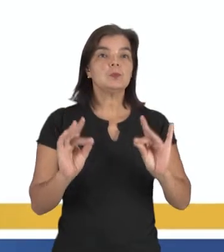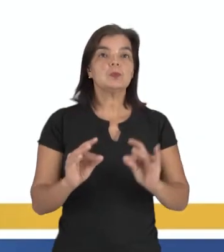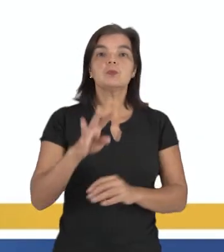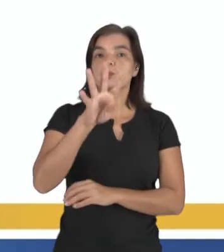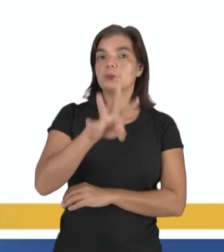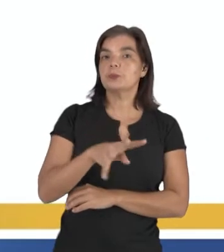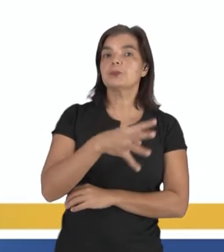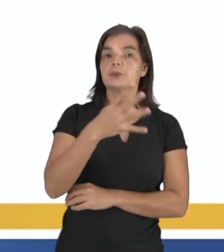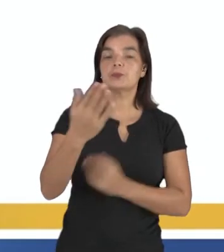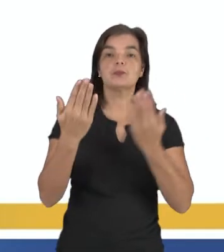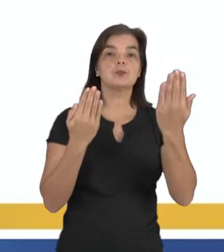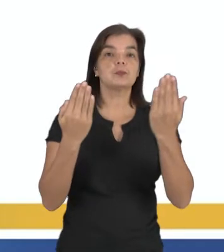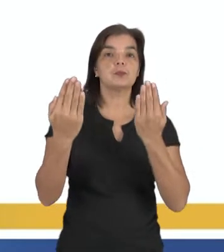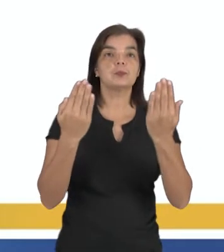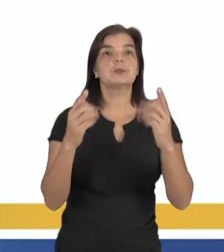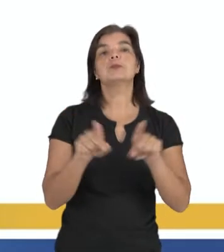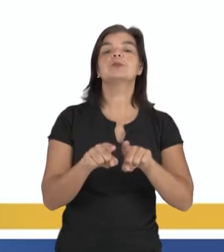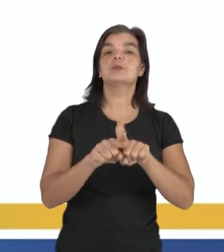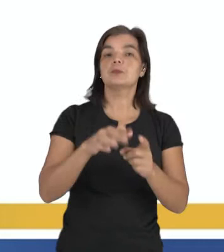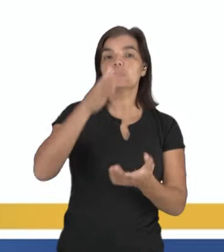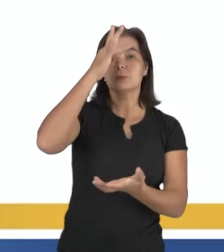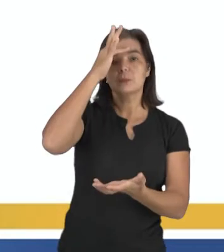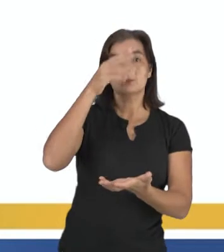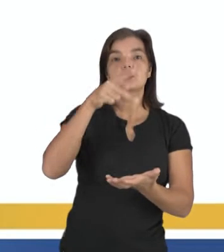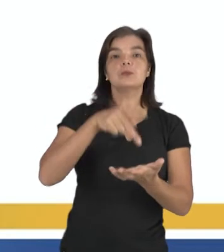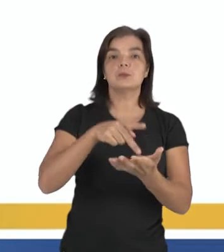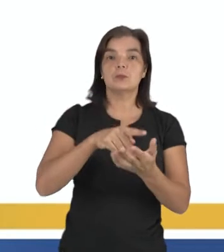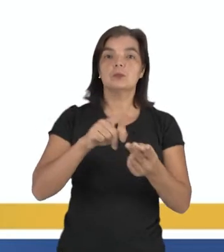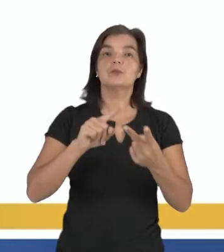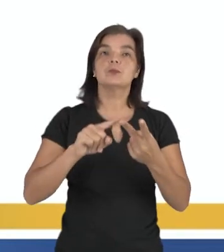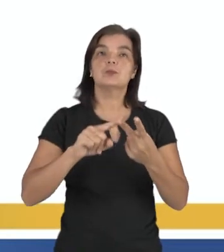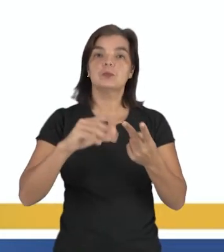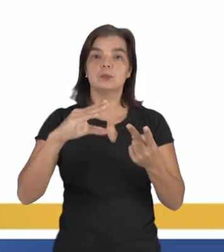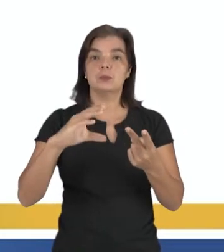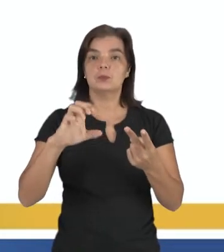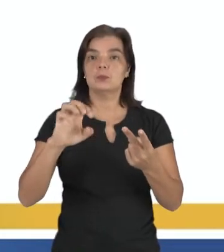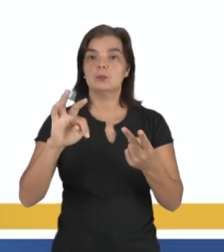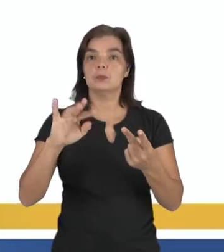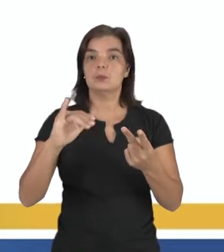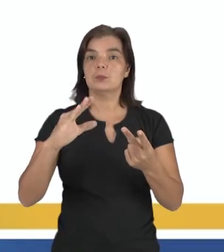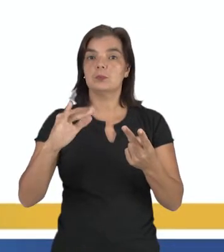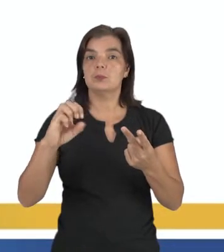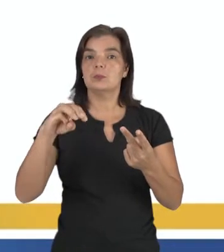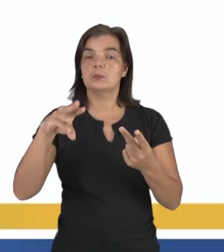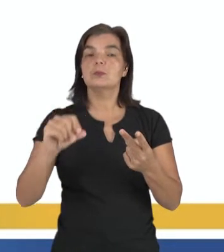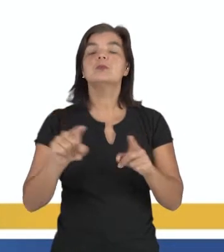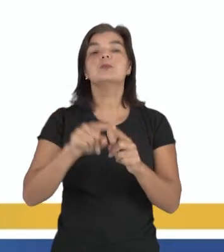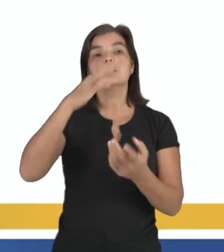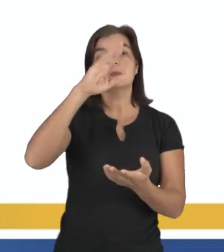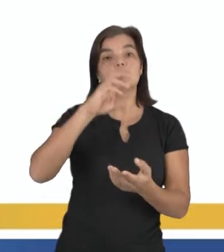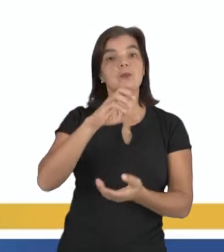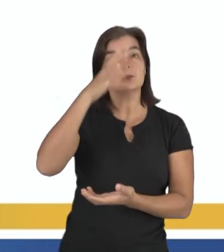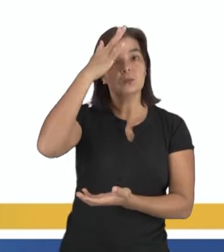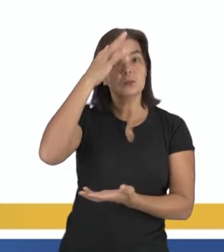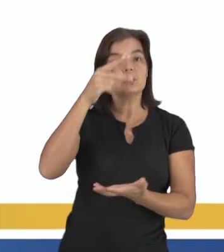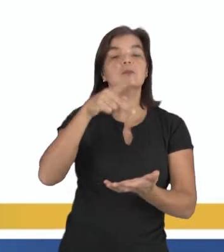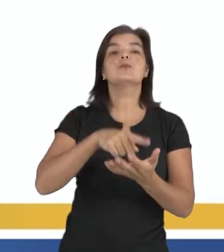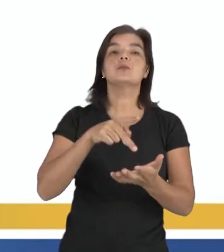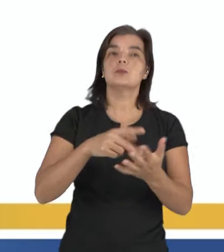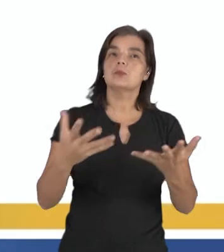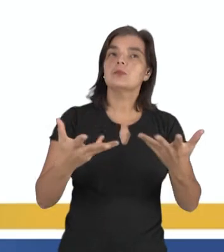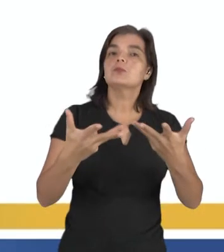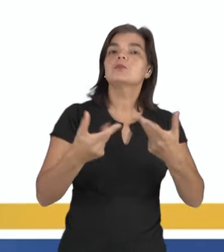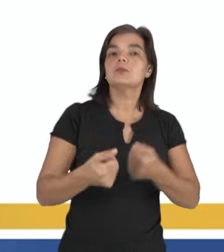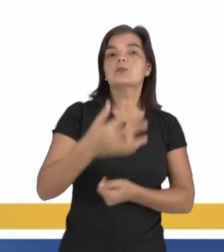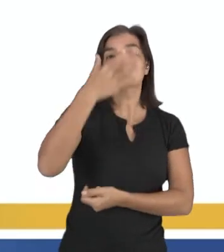num quadro comparativo entre o que é dogmatismo e o que é ceticismo, o dogmatismo afirma a capacidade de conhecer